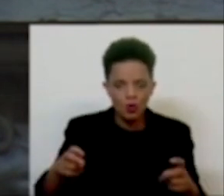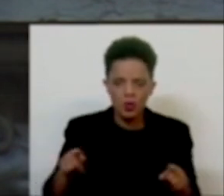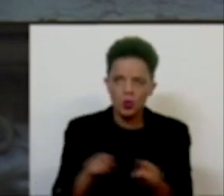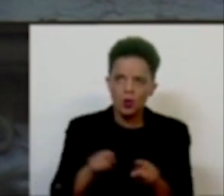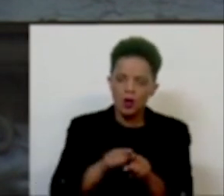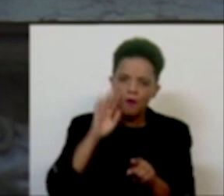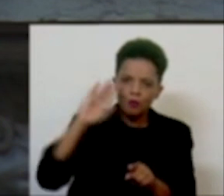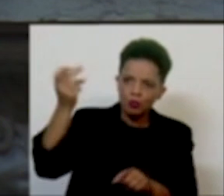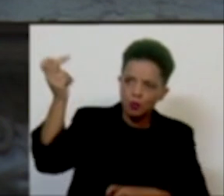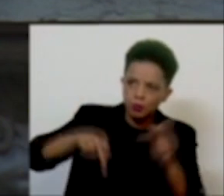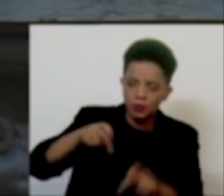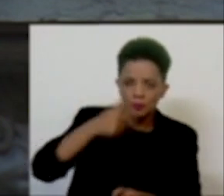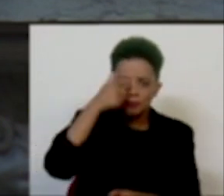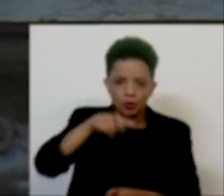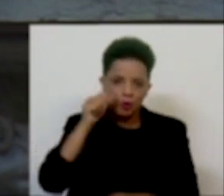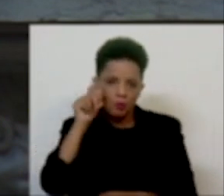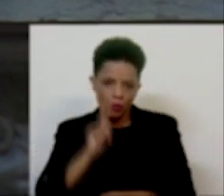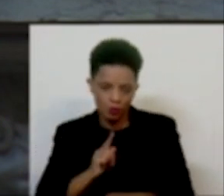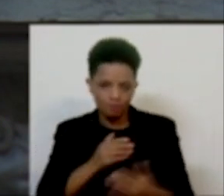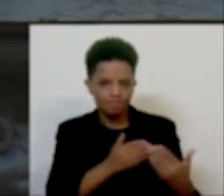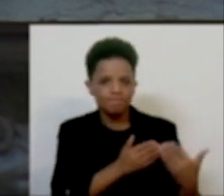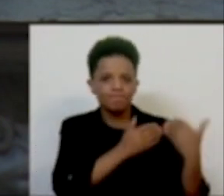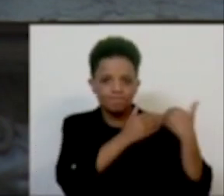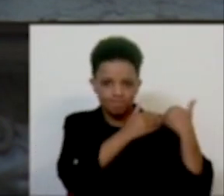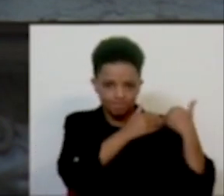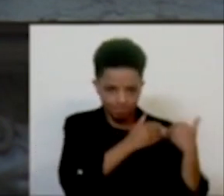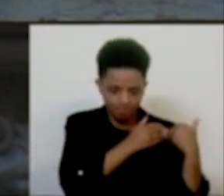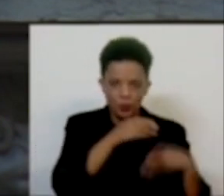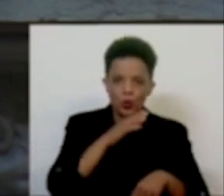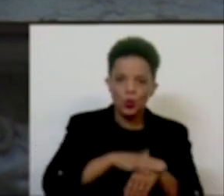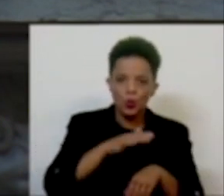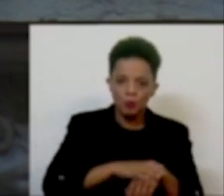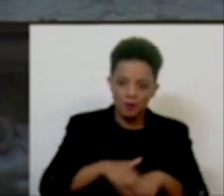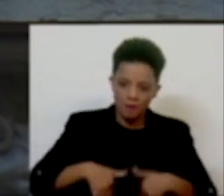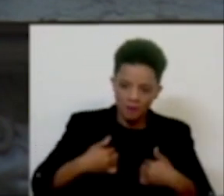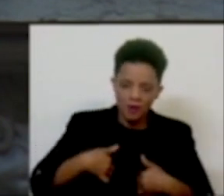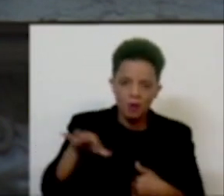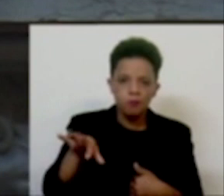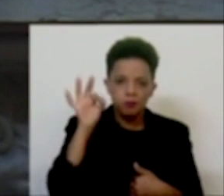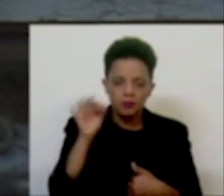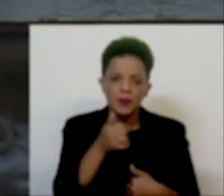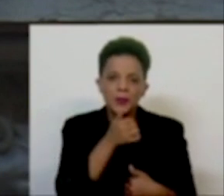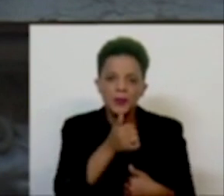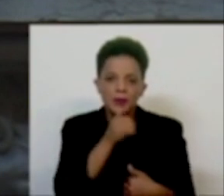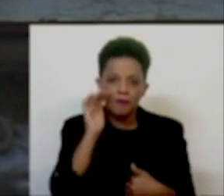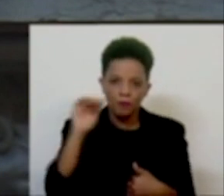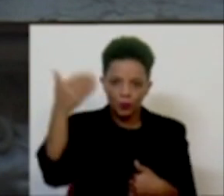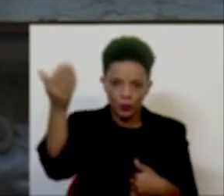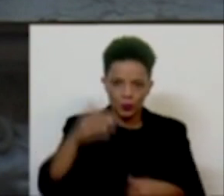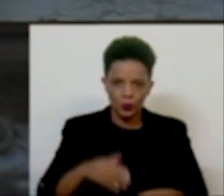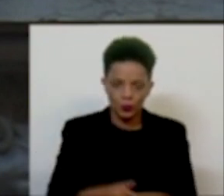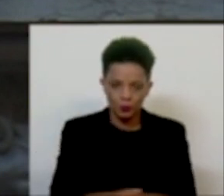futuro, cidadãs e cidadãos responsáveis pelas escolhas que determinam o futuro. A